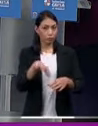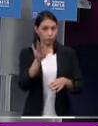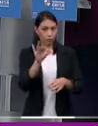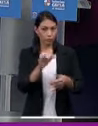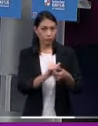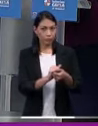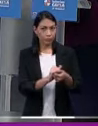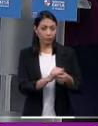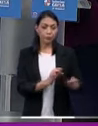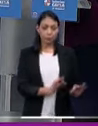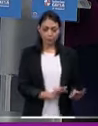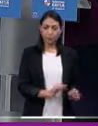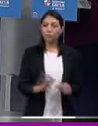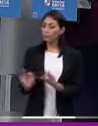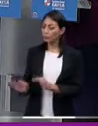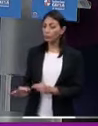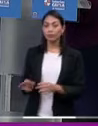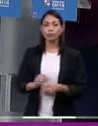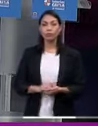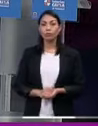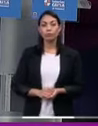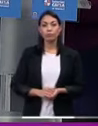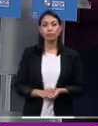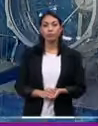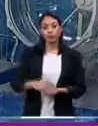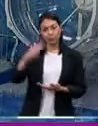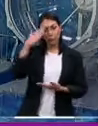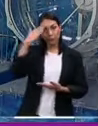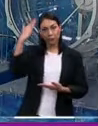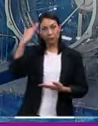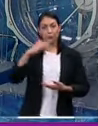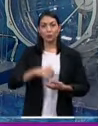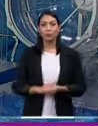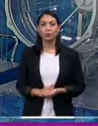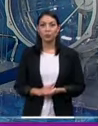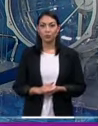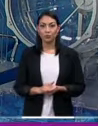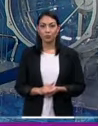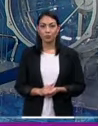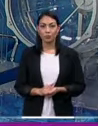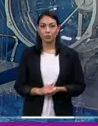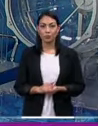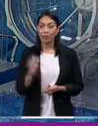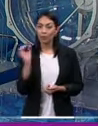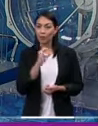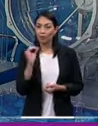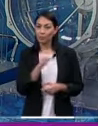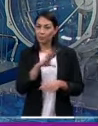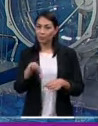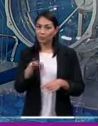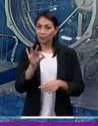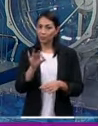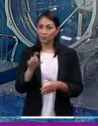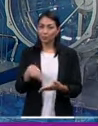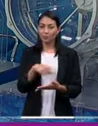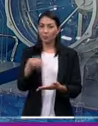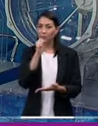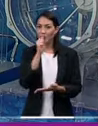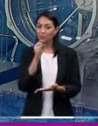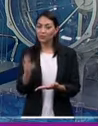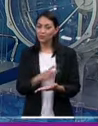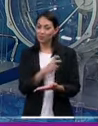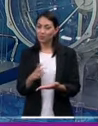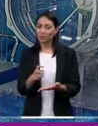sorteados? Sim, confirmo. Confirmo. Muito bem, muito obrigada. Lembrando, na sequência tem sorteio da Lotomania